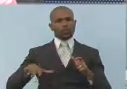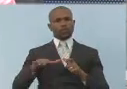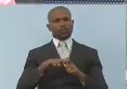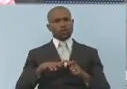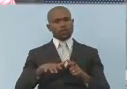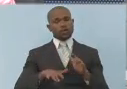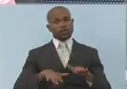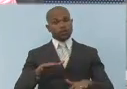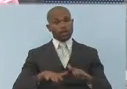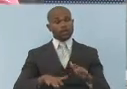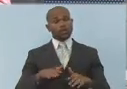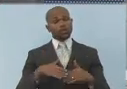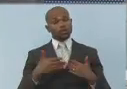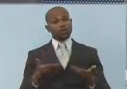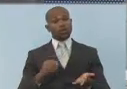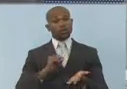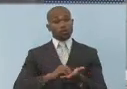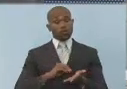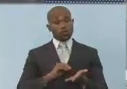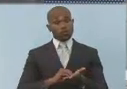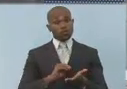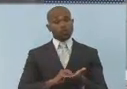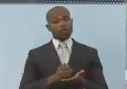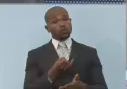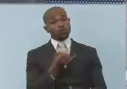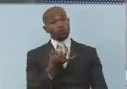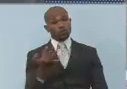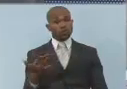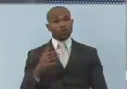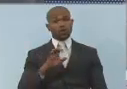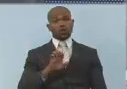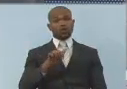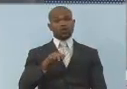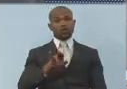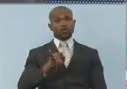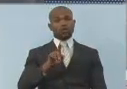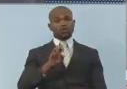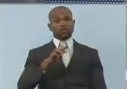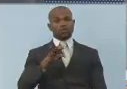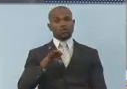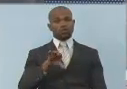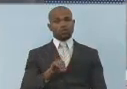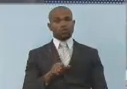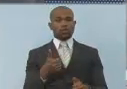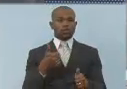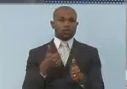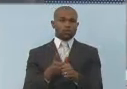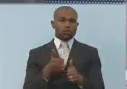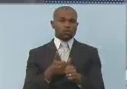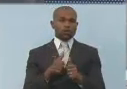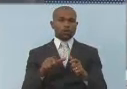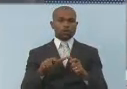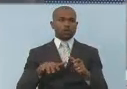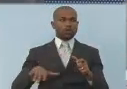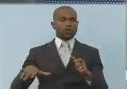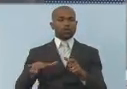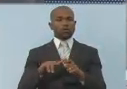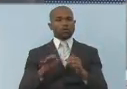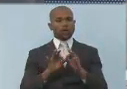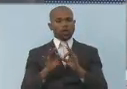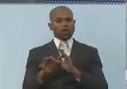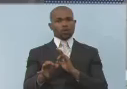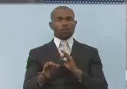às vezes, a ausência, a falta de algum equipamento próximo nessas áreas mais